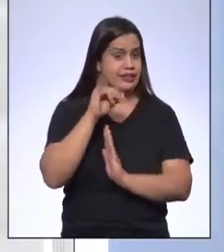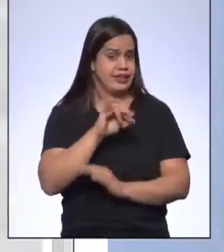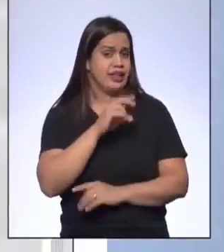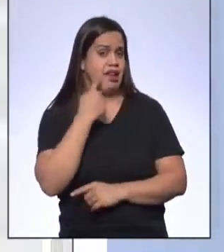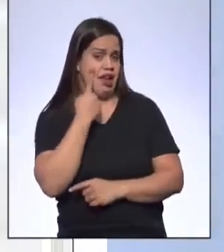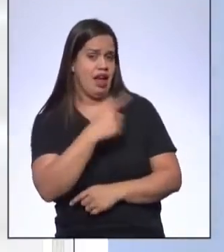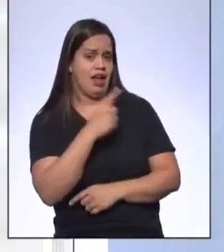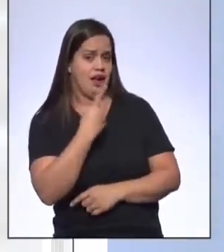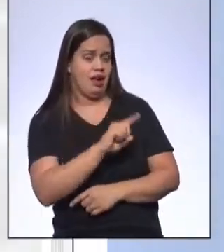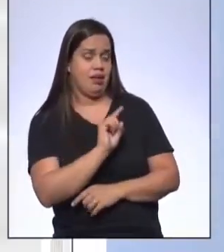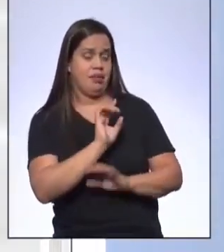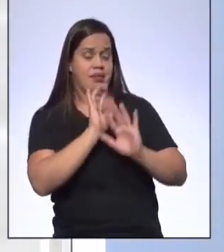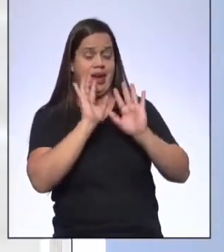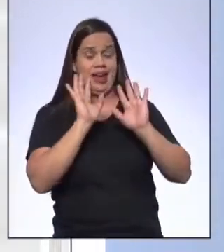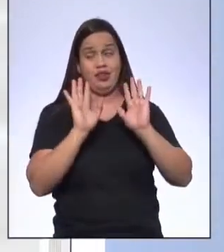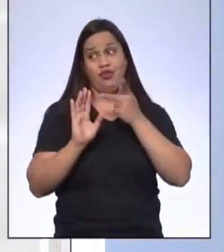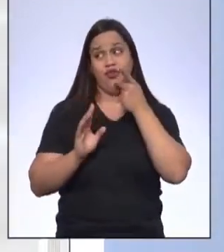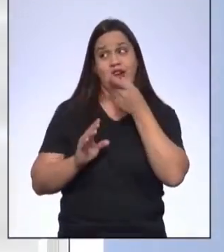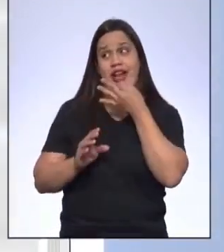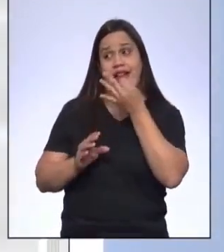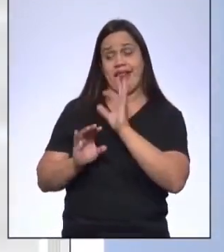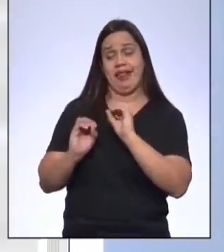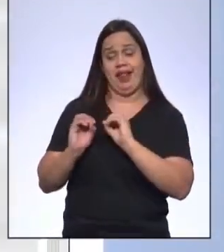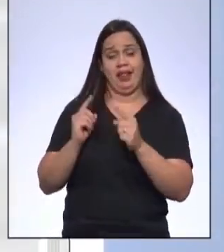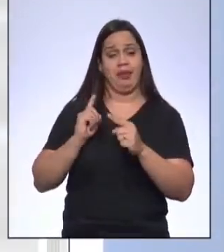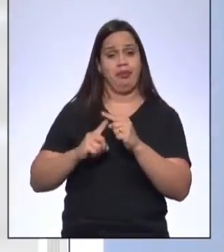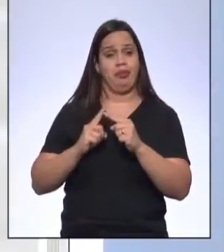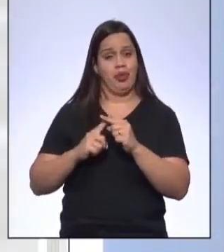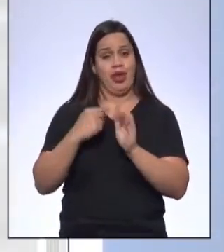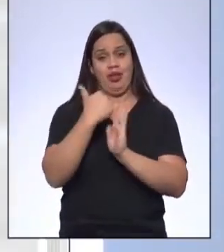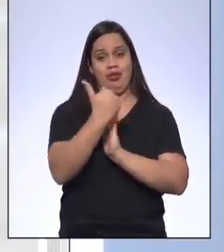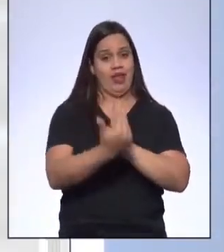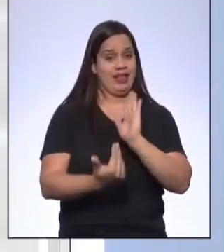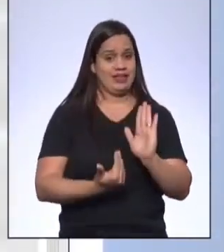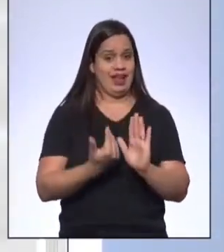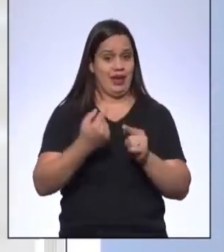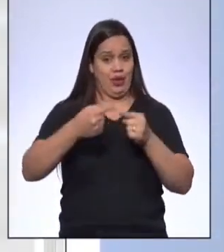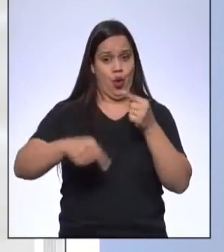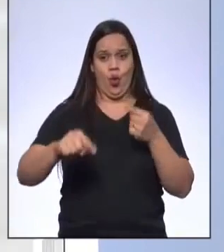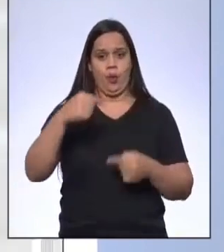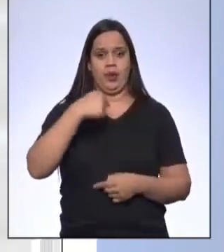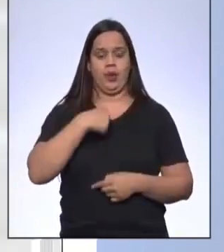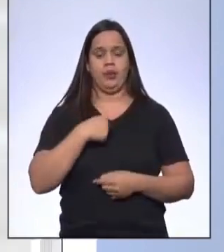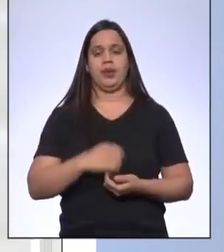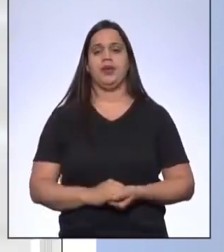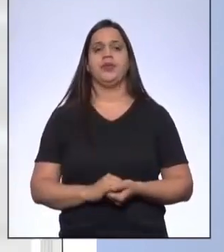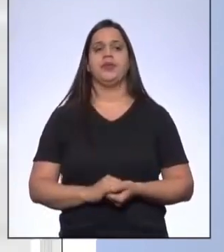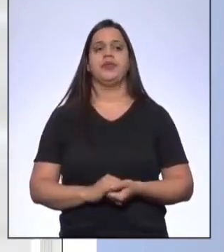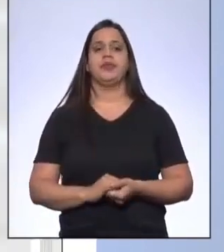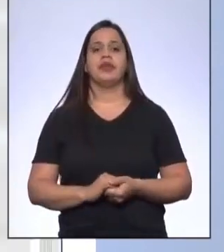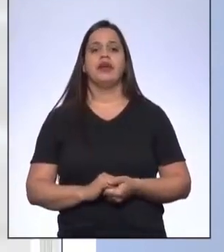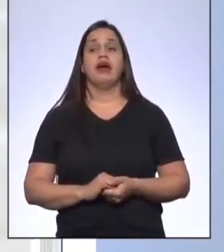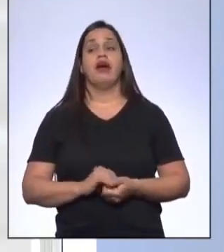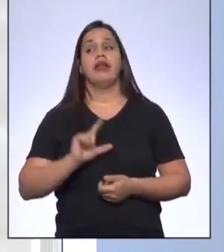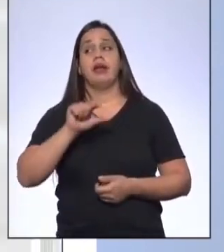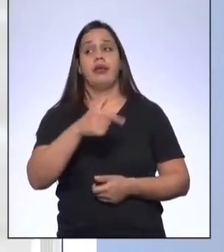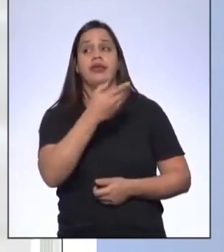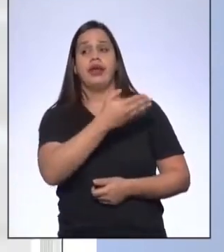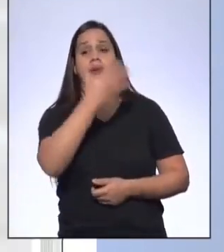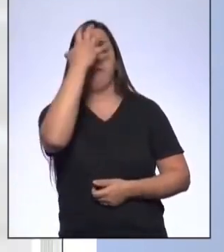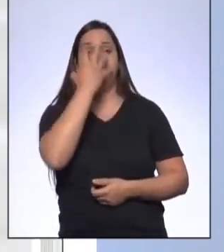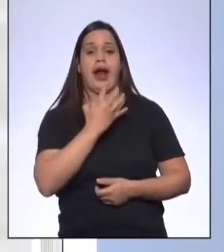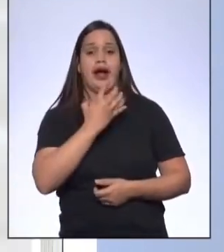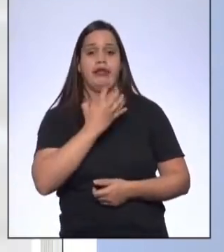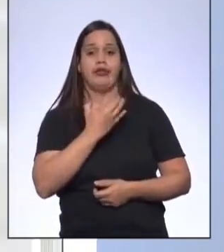a questão de desenho aqui não cabe a mim, tá? Depois ele fica bravo quando eu dou risada, mas ele